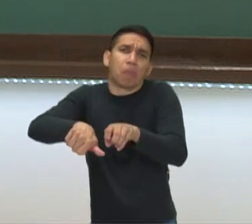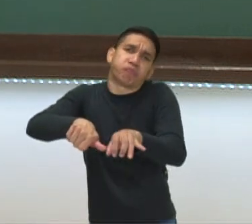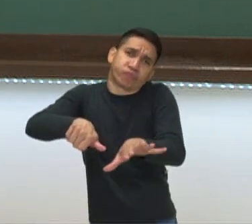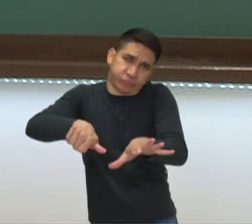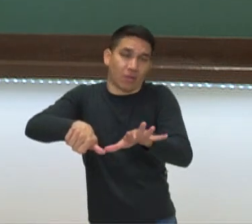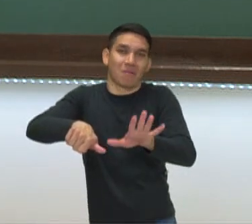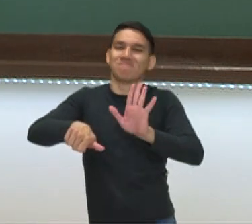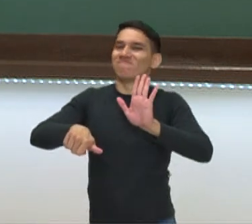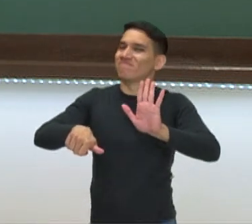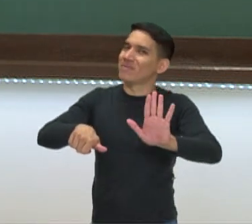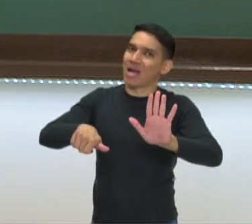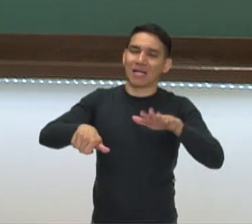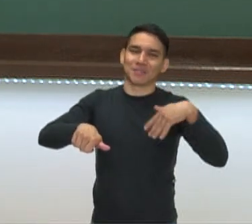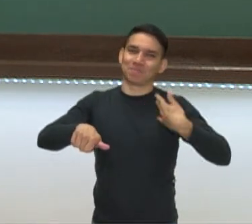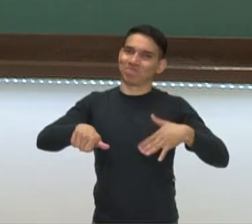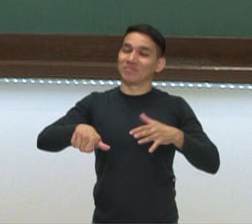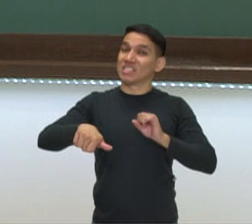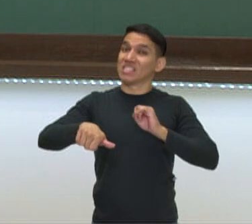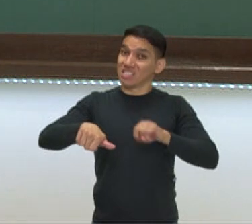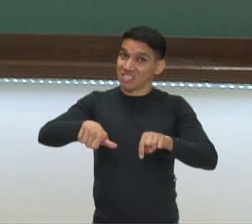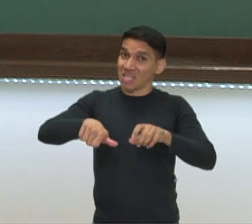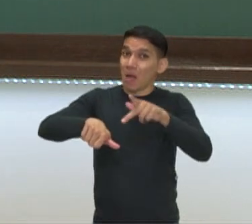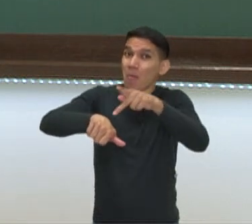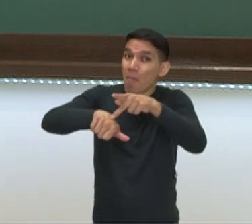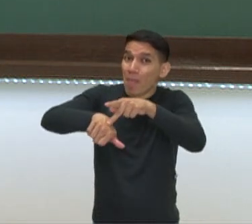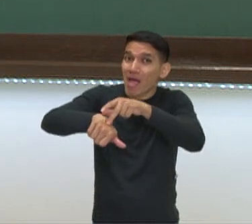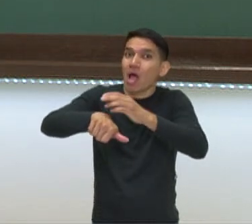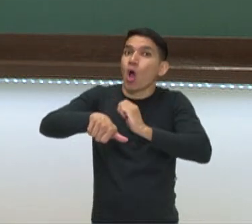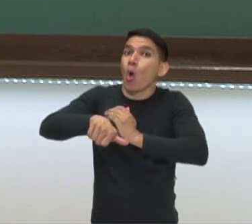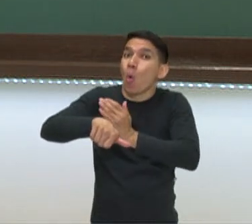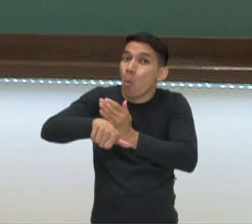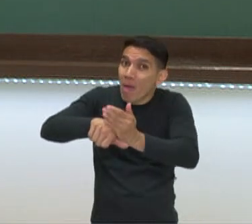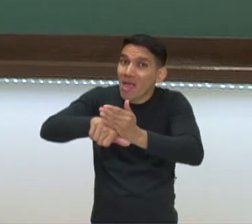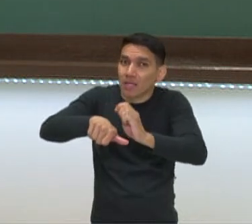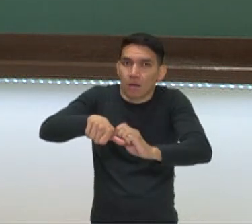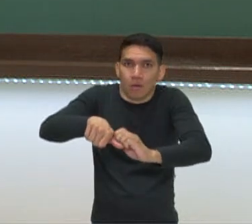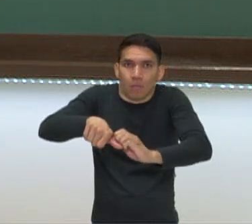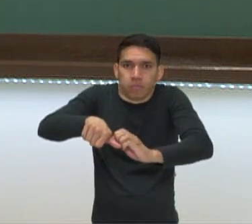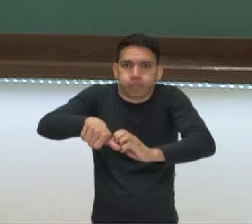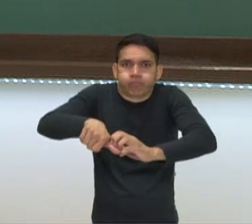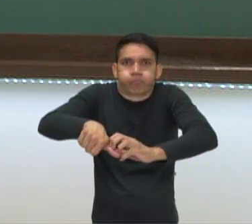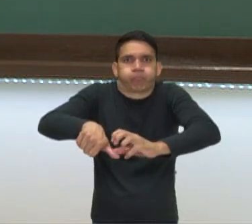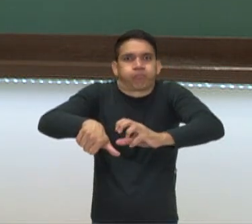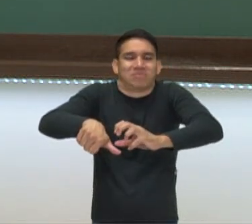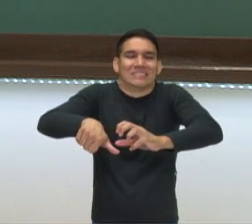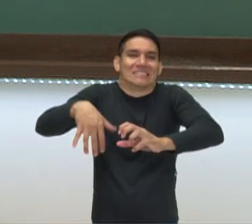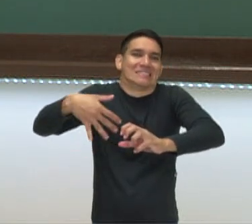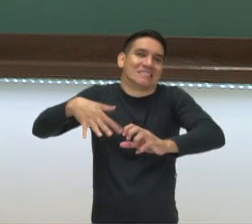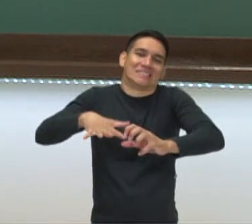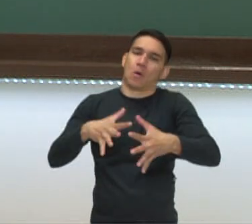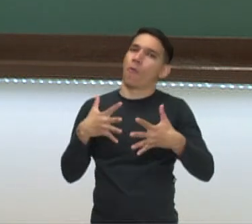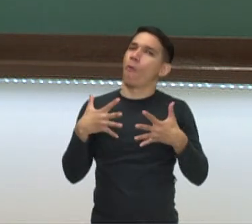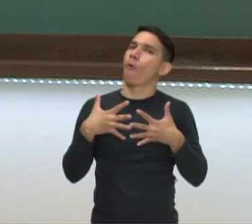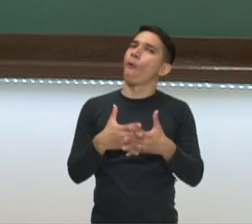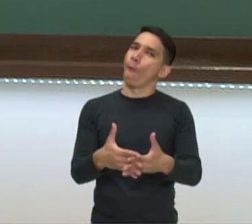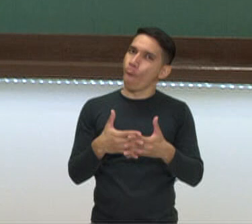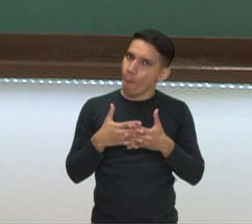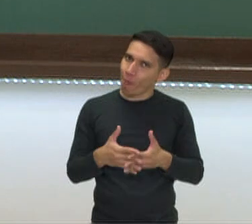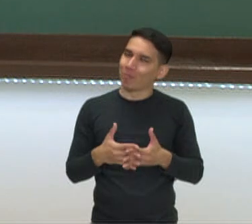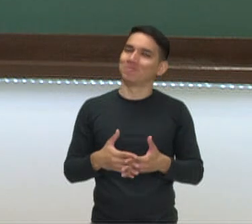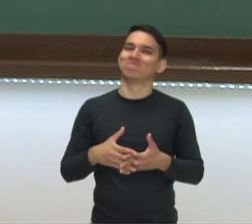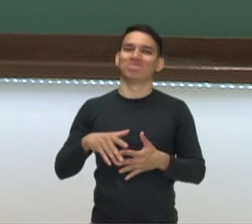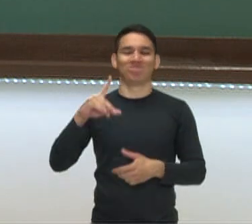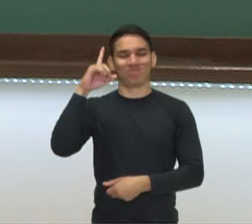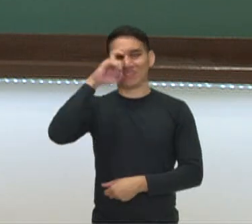vezes. Porém, se essa pedra começar a ficar grande, aí vai ser muito mais complicado para